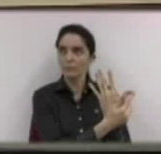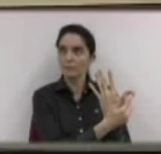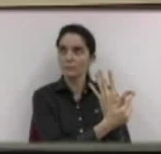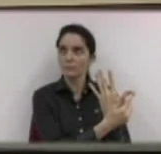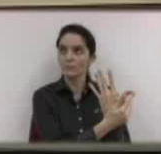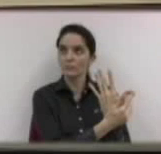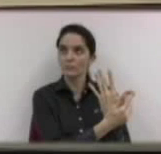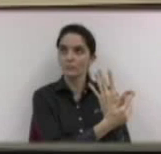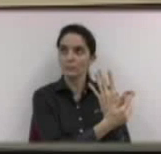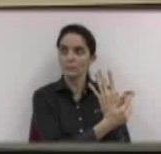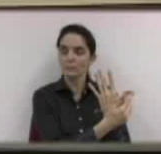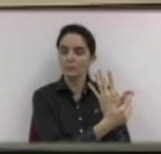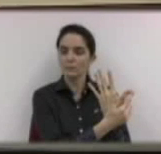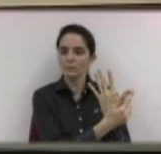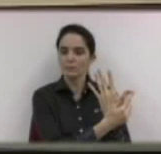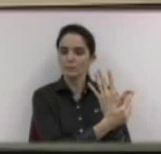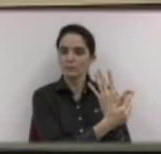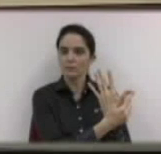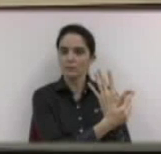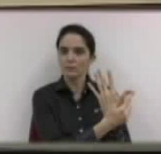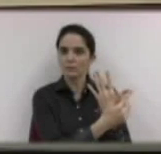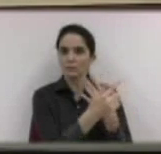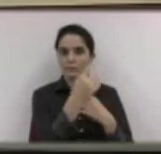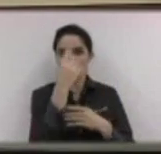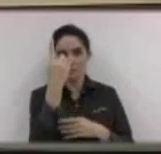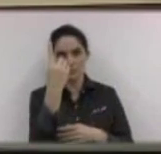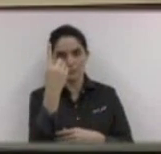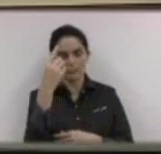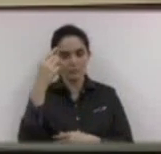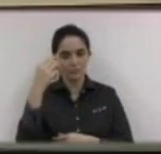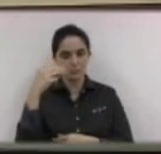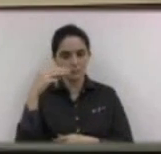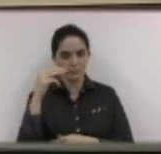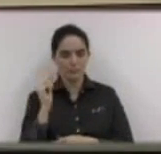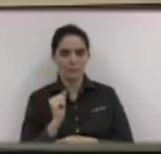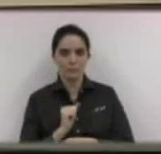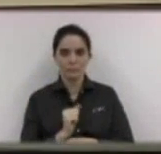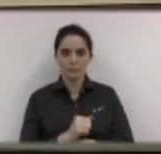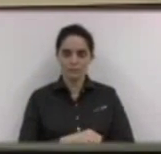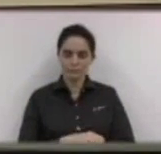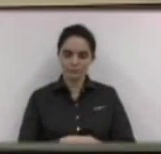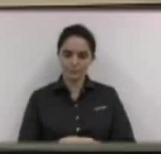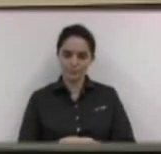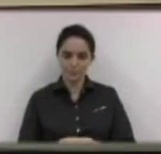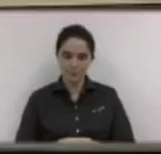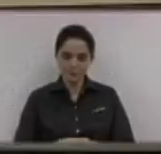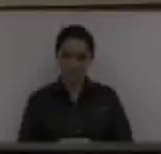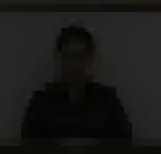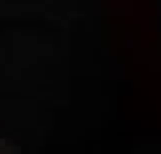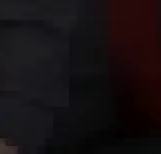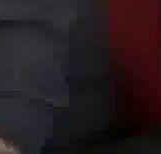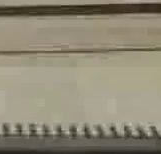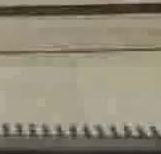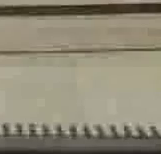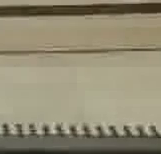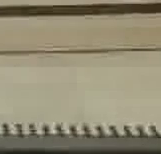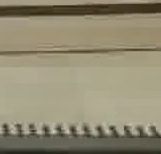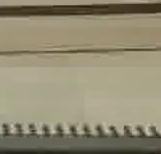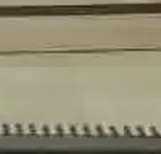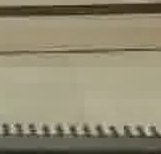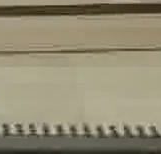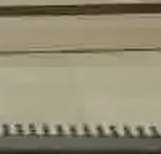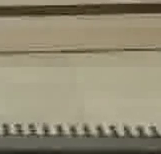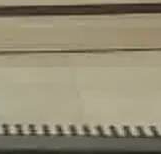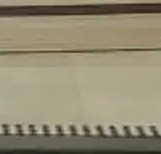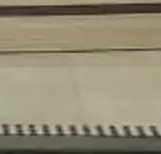entre o senhor e o Farid. Essa sessão está suspensa para que os dois decidam quem é que vai indicar. E o poema...